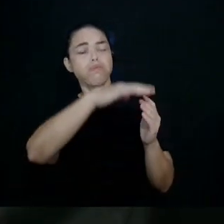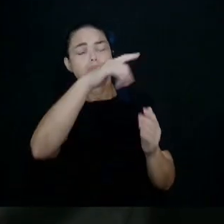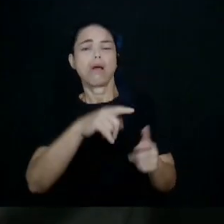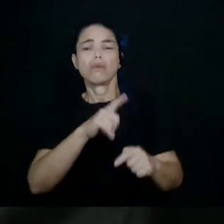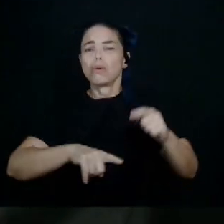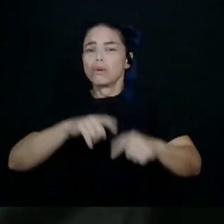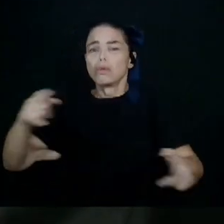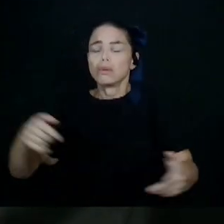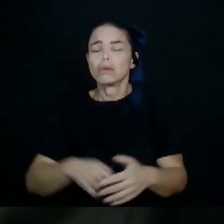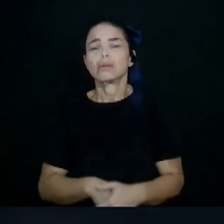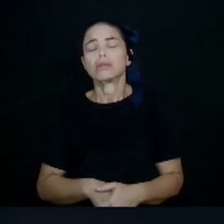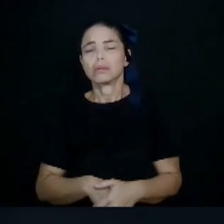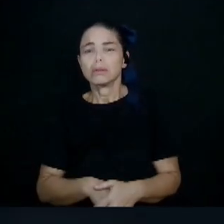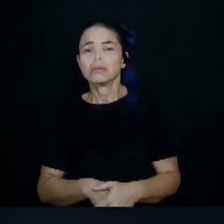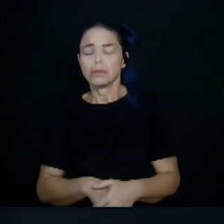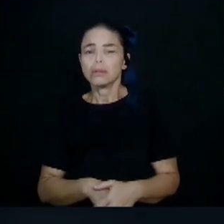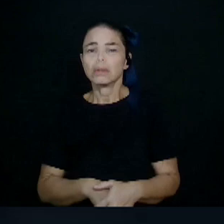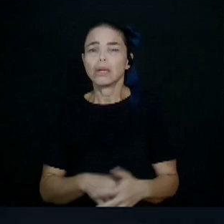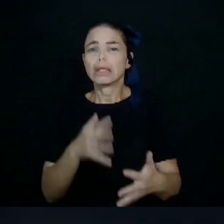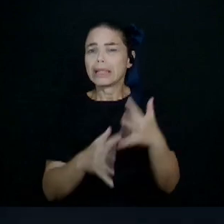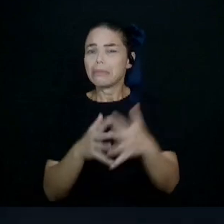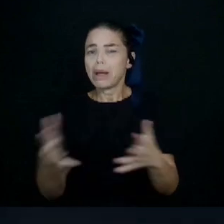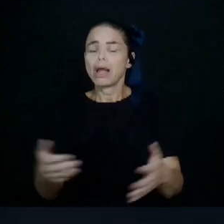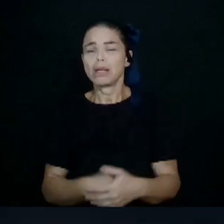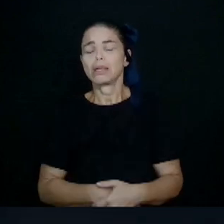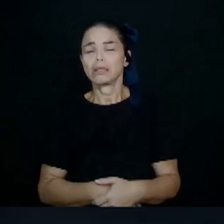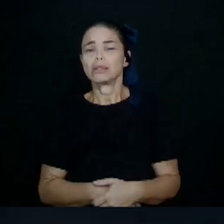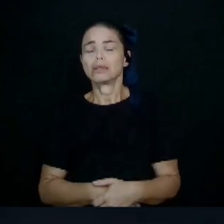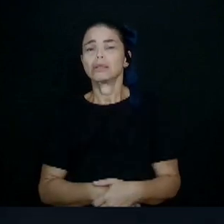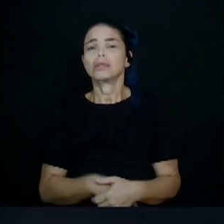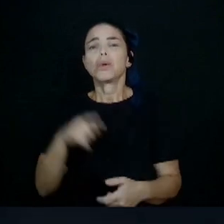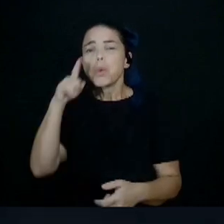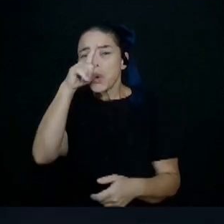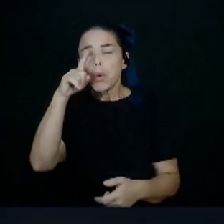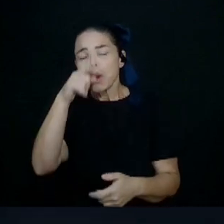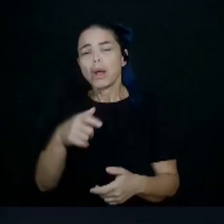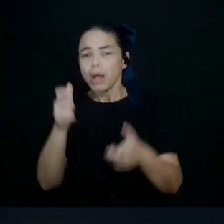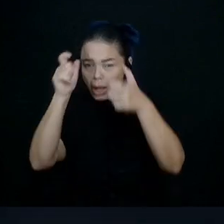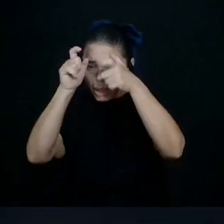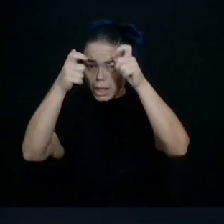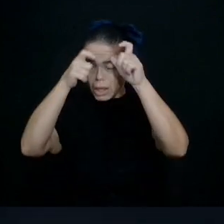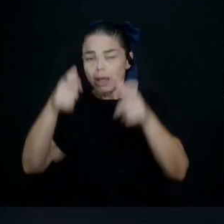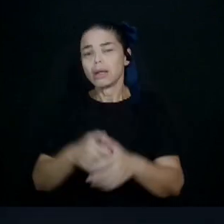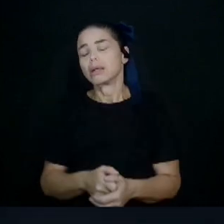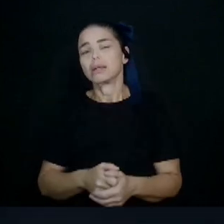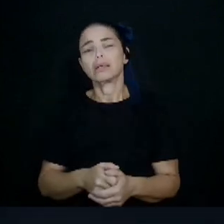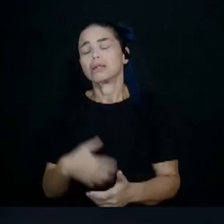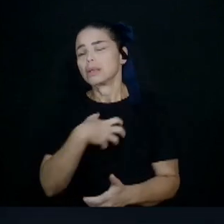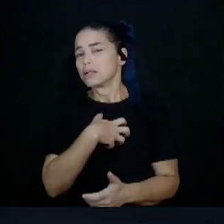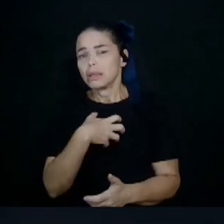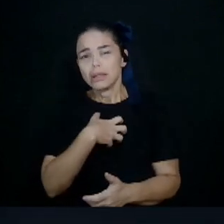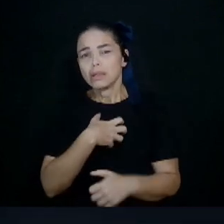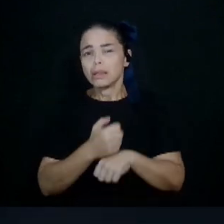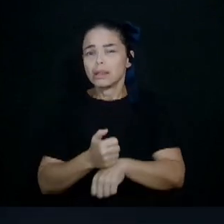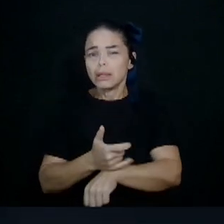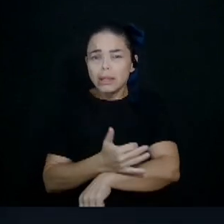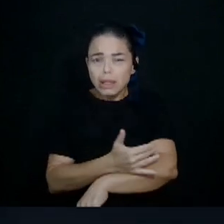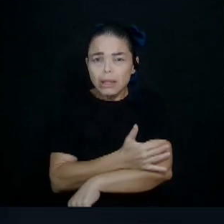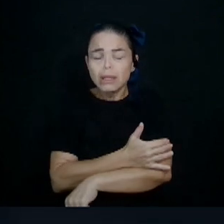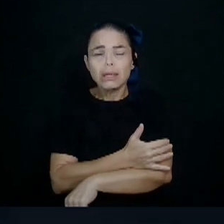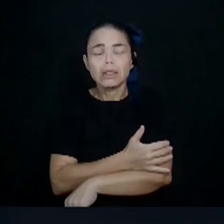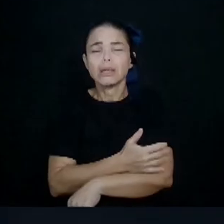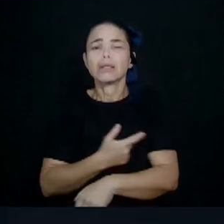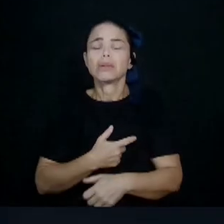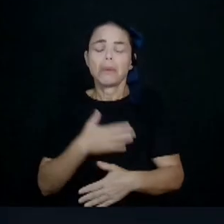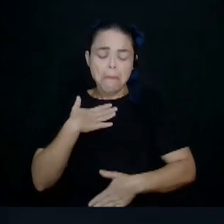Agora, doutora, quais são os principais riscos desse transtorno? Não são só emocionais. São